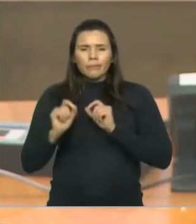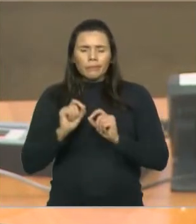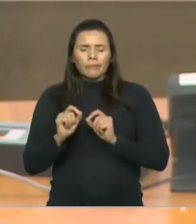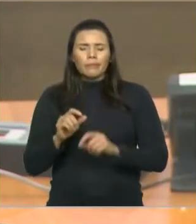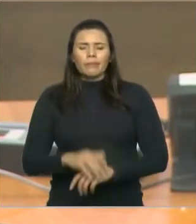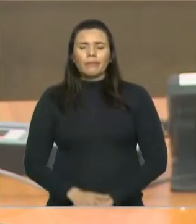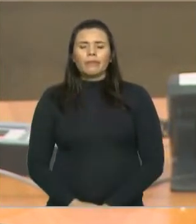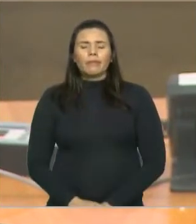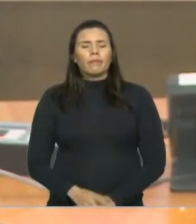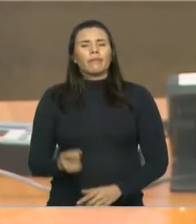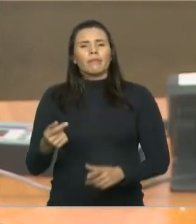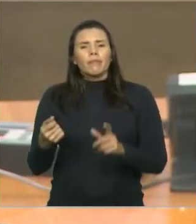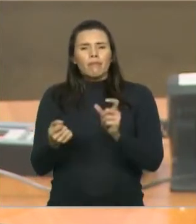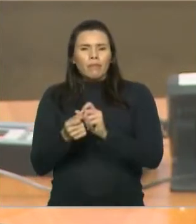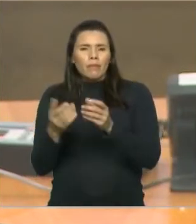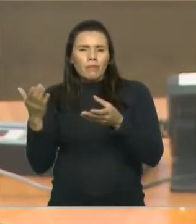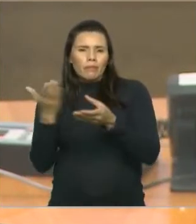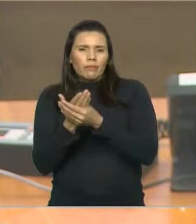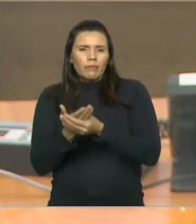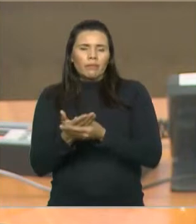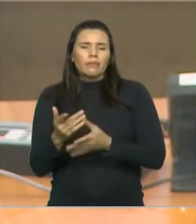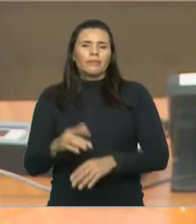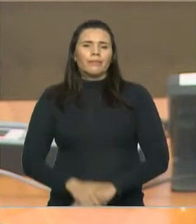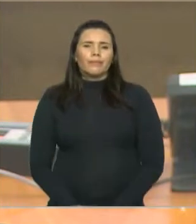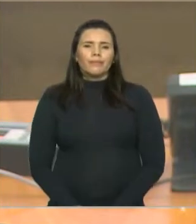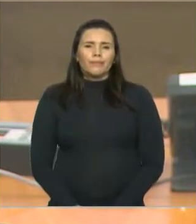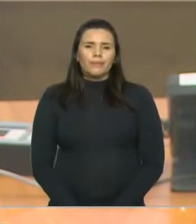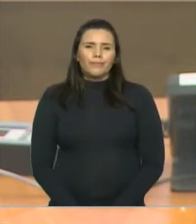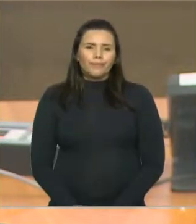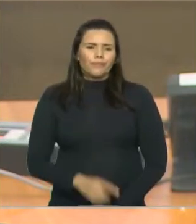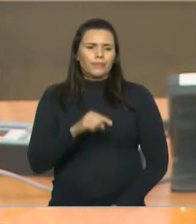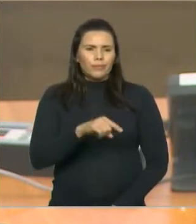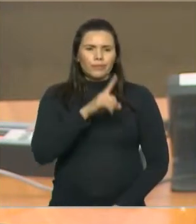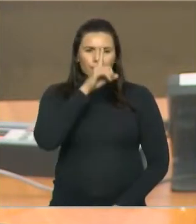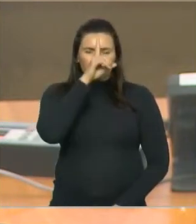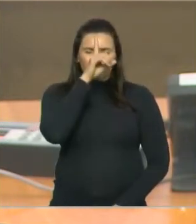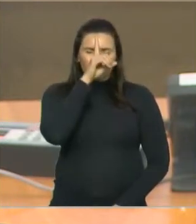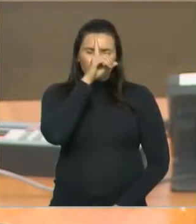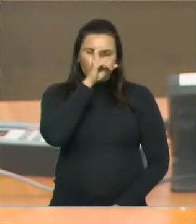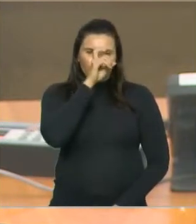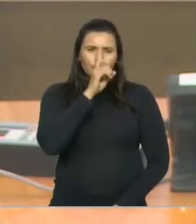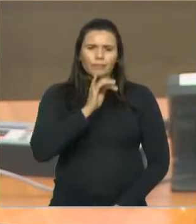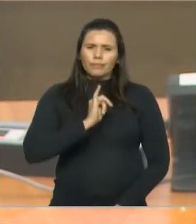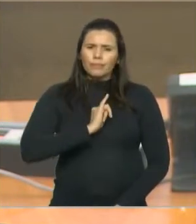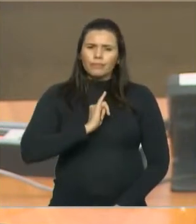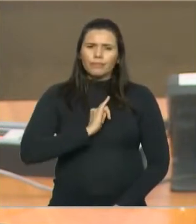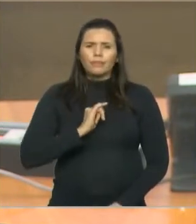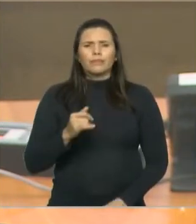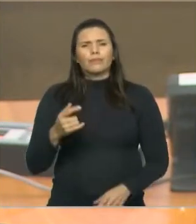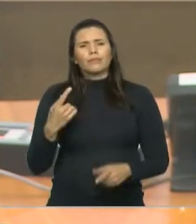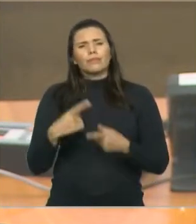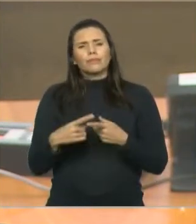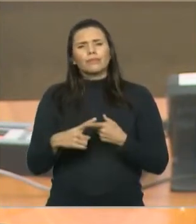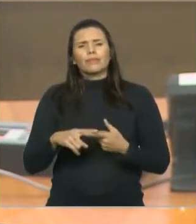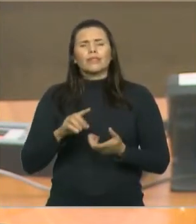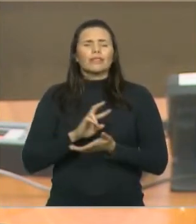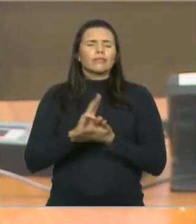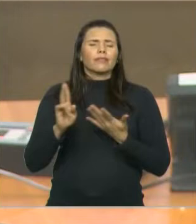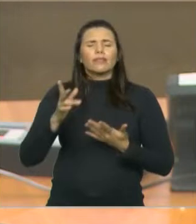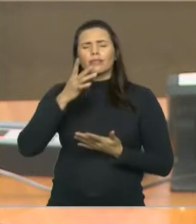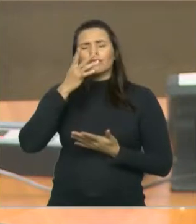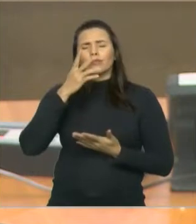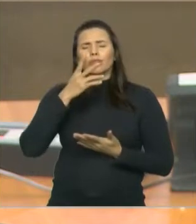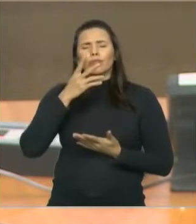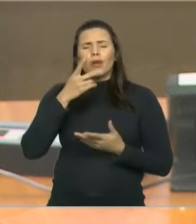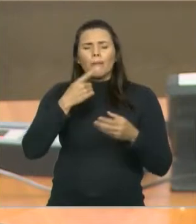Imperatriz, que era para onde todos os outros municípios da região acabavam referenciando os seus